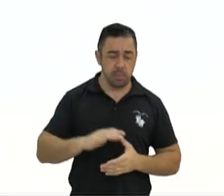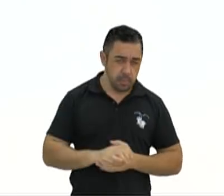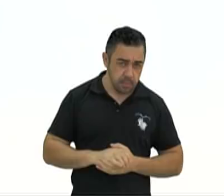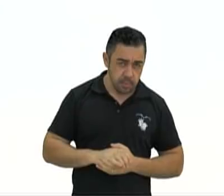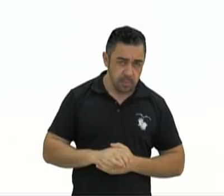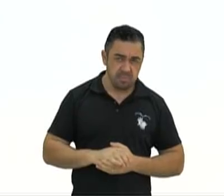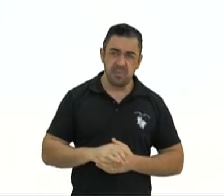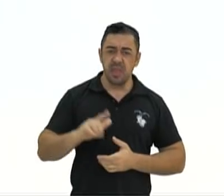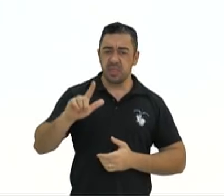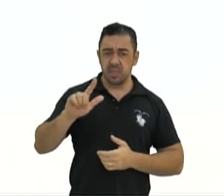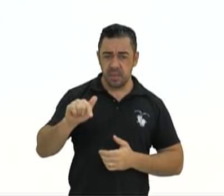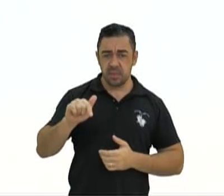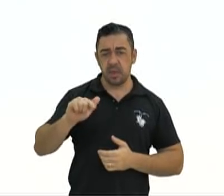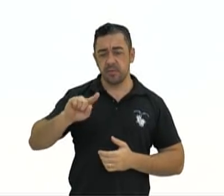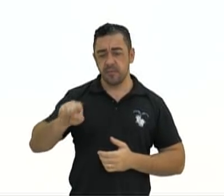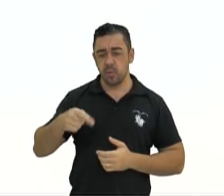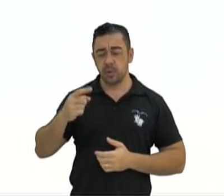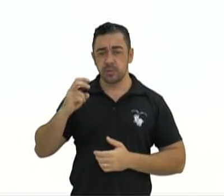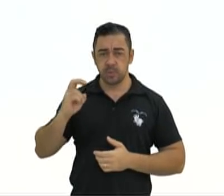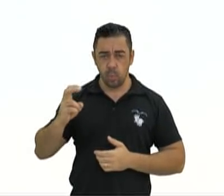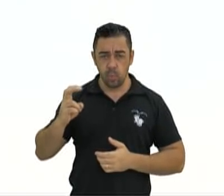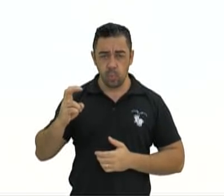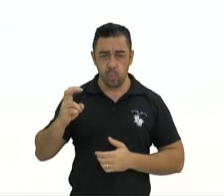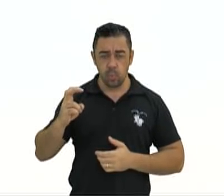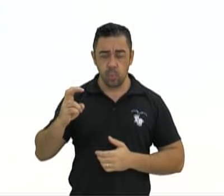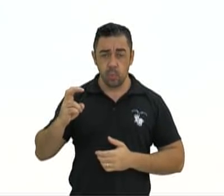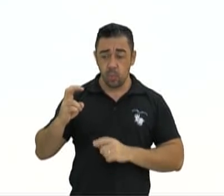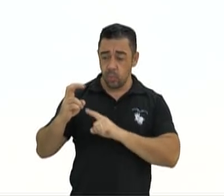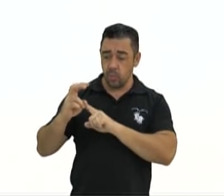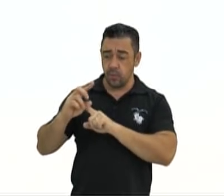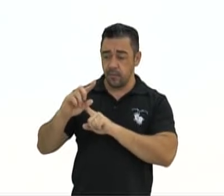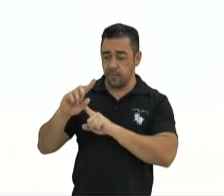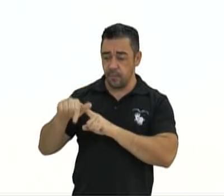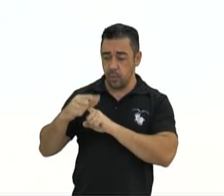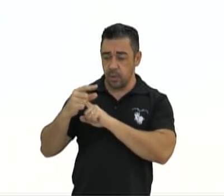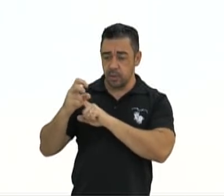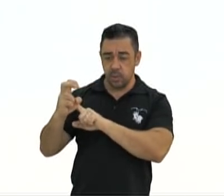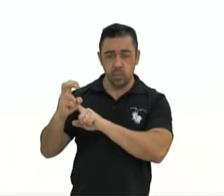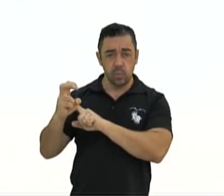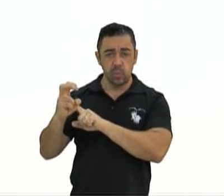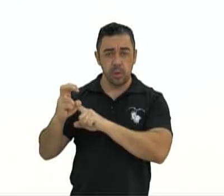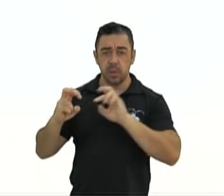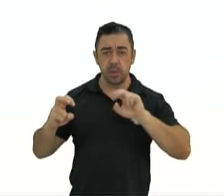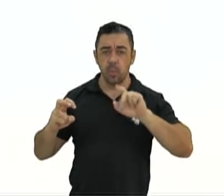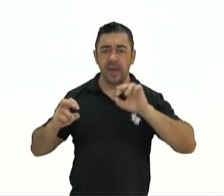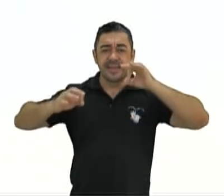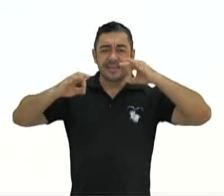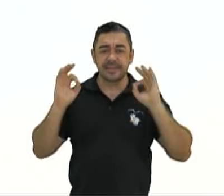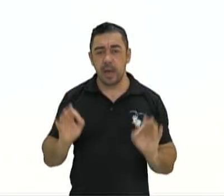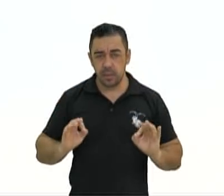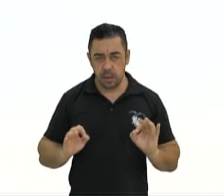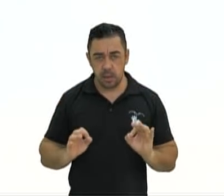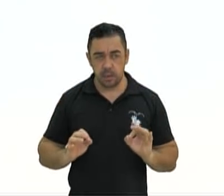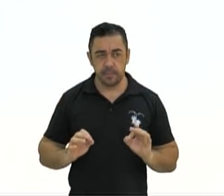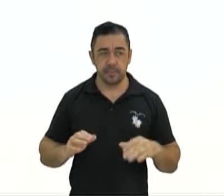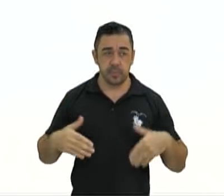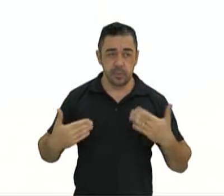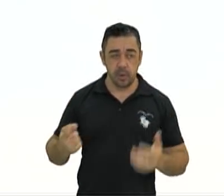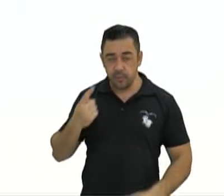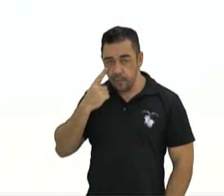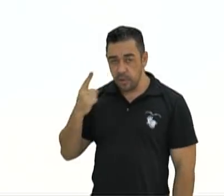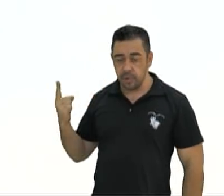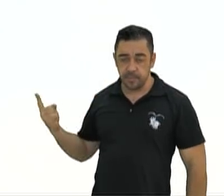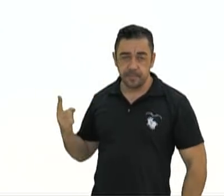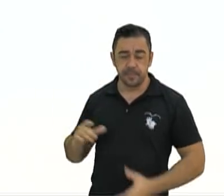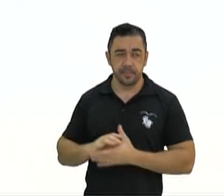fazendo 17 graus e meio, né? Não é uma medida exata de temperatura, ok? Então veja esse